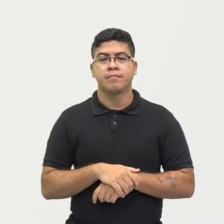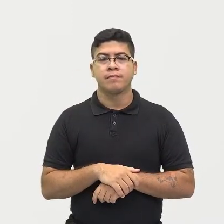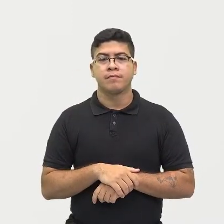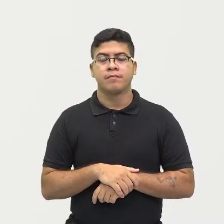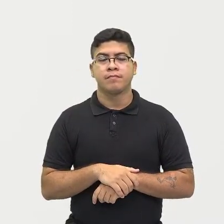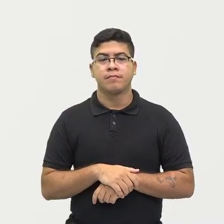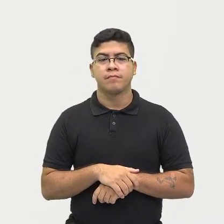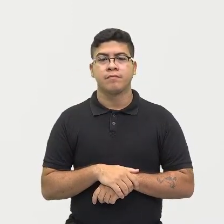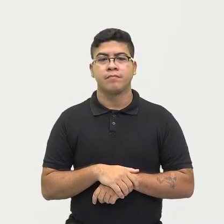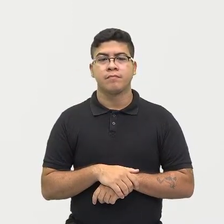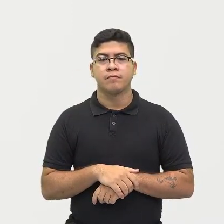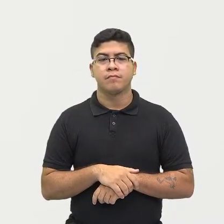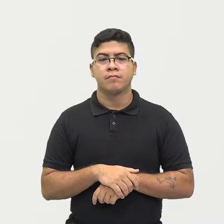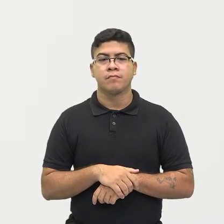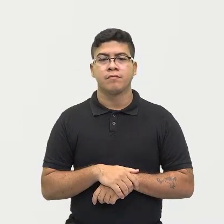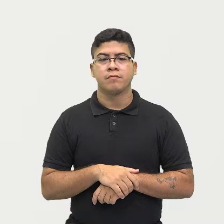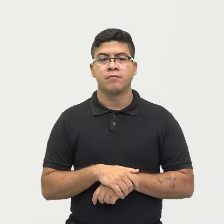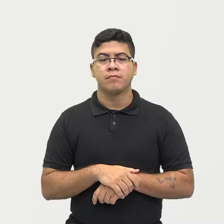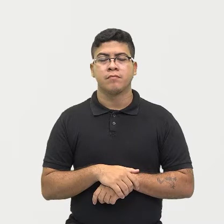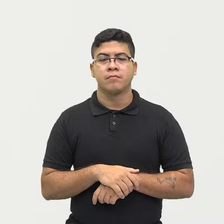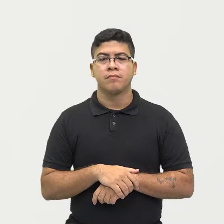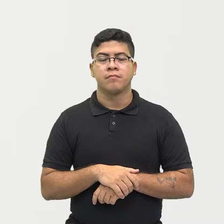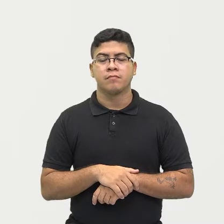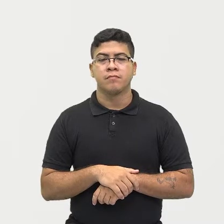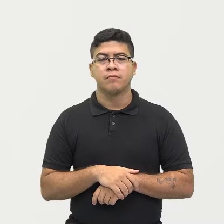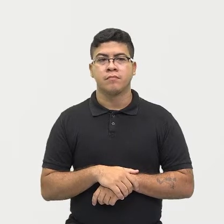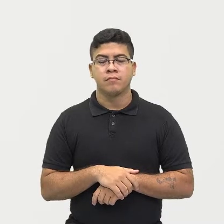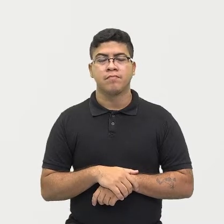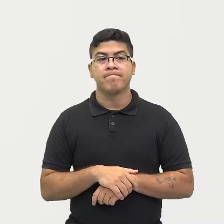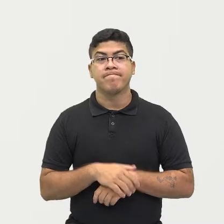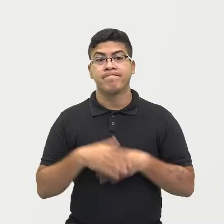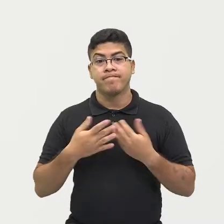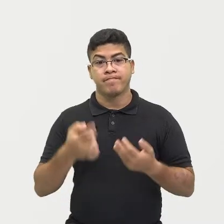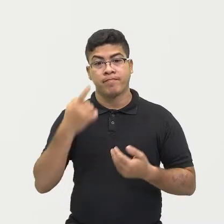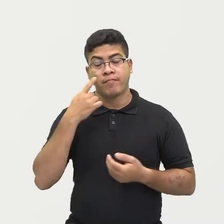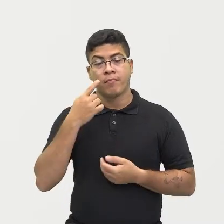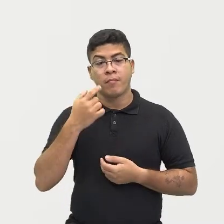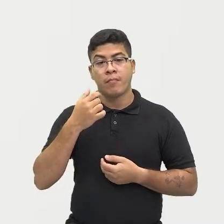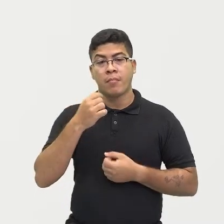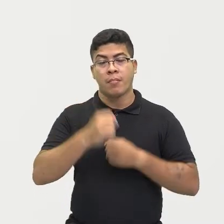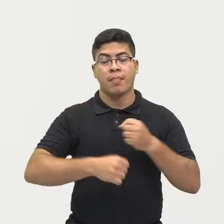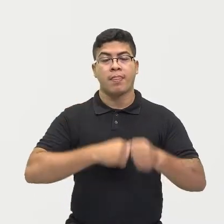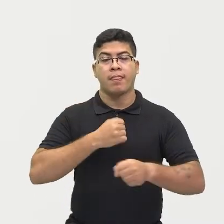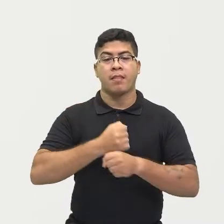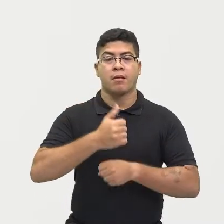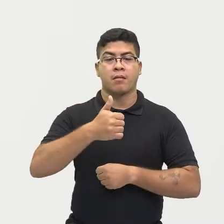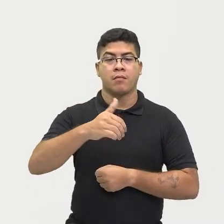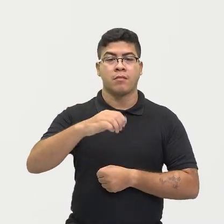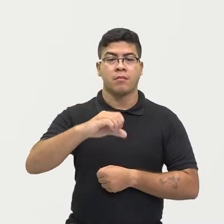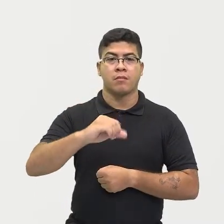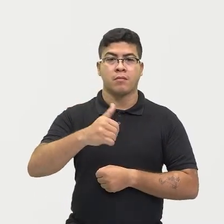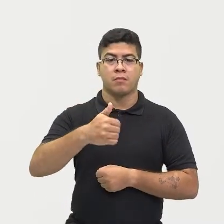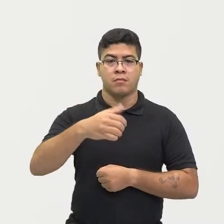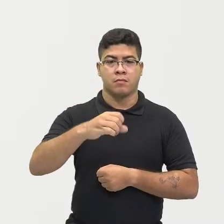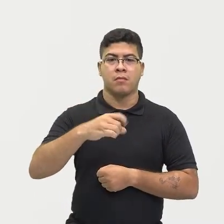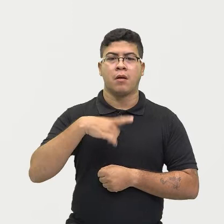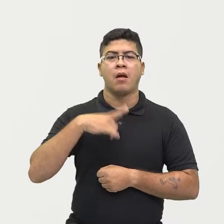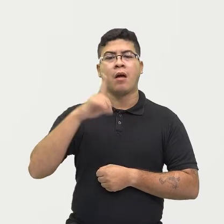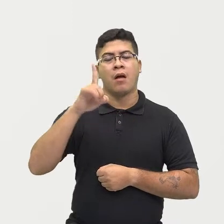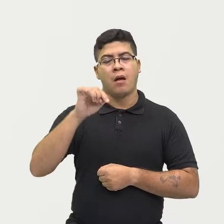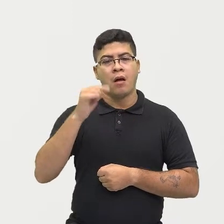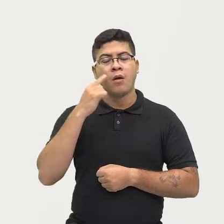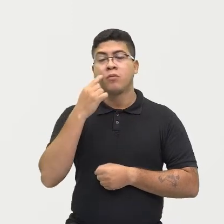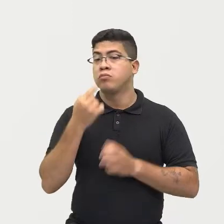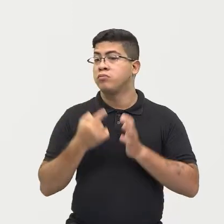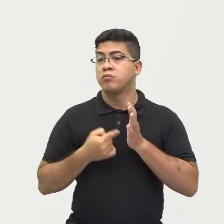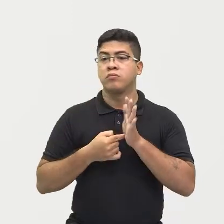futurismo. Temos mais informações. Aqui, ó. Então, desde 1919, o futurismo torna-se porta-voz oficial do fascismo. Eles